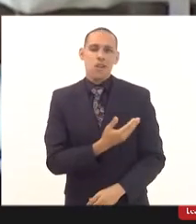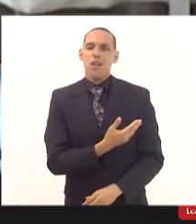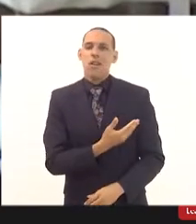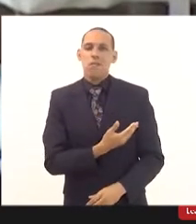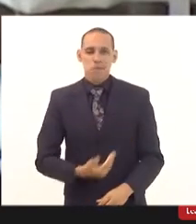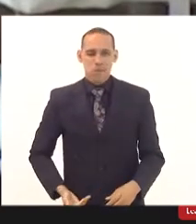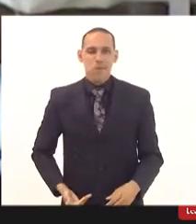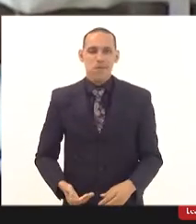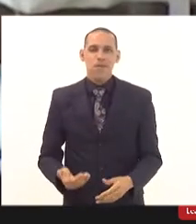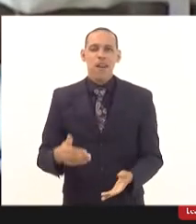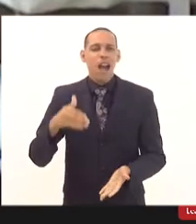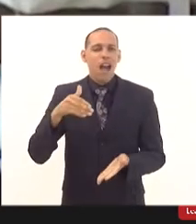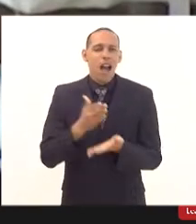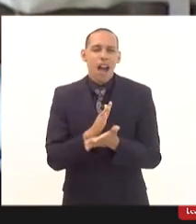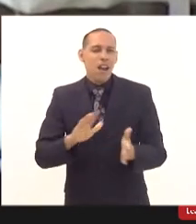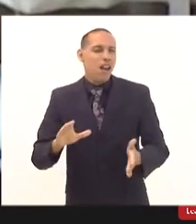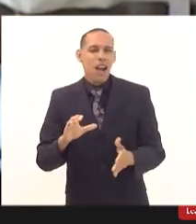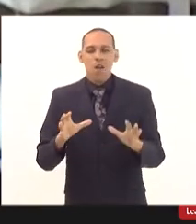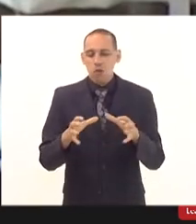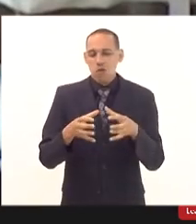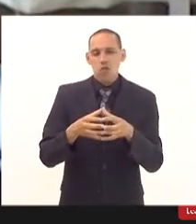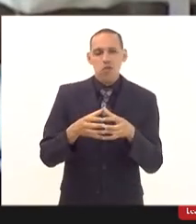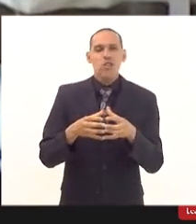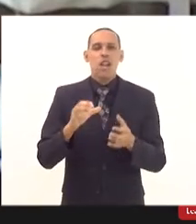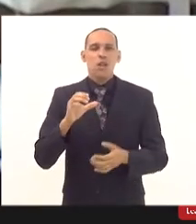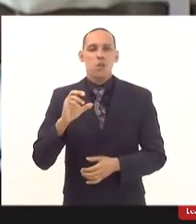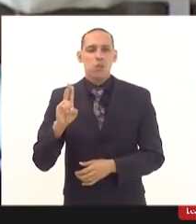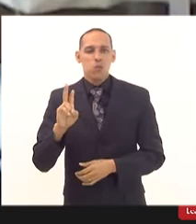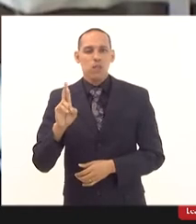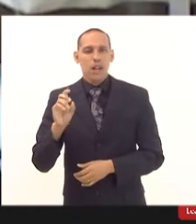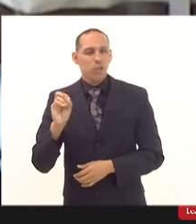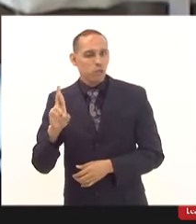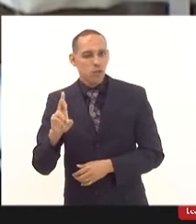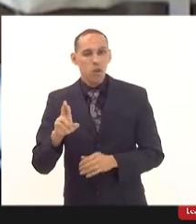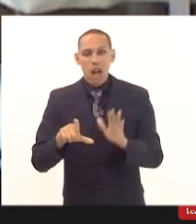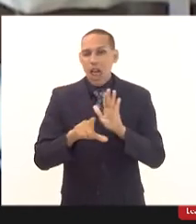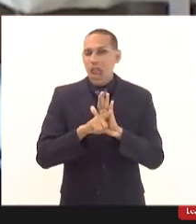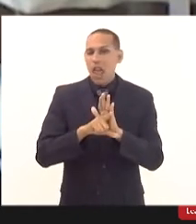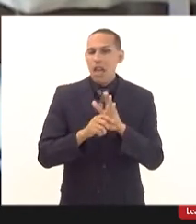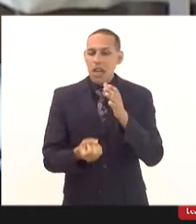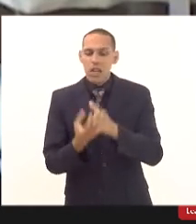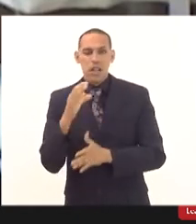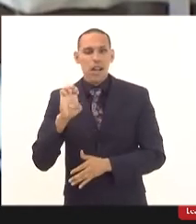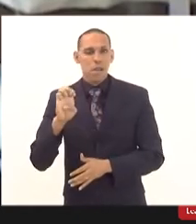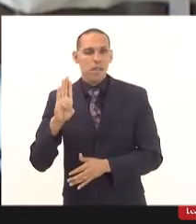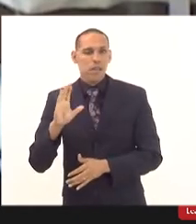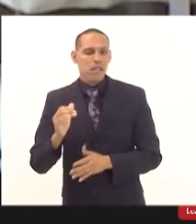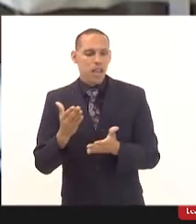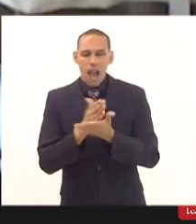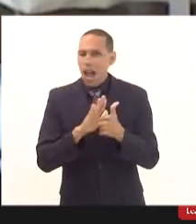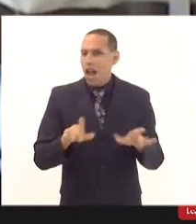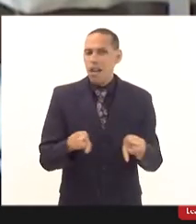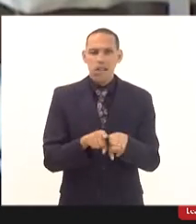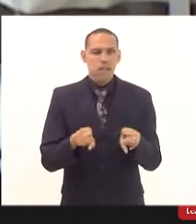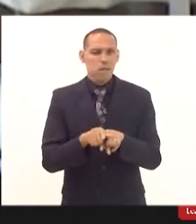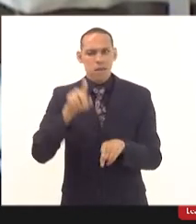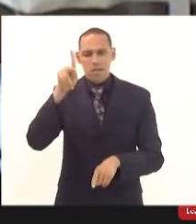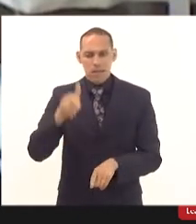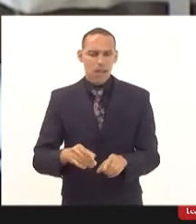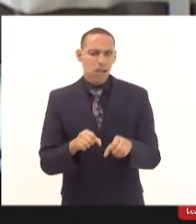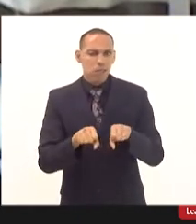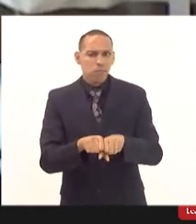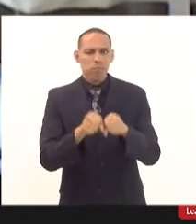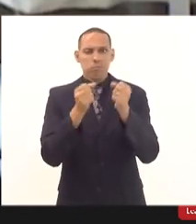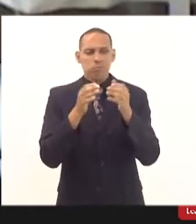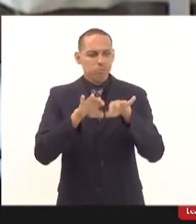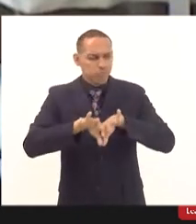fim do Conselho curador última da Lei original o abc de membrana questão da presidência